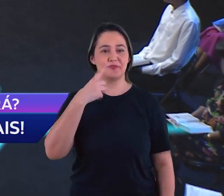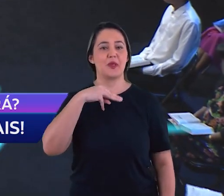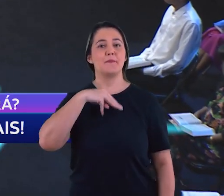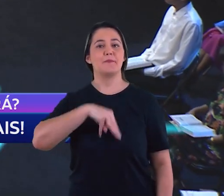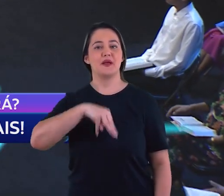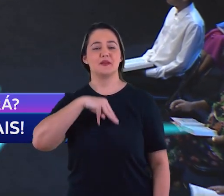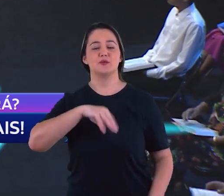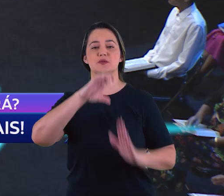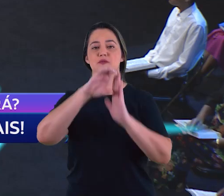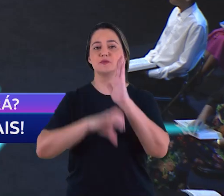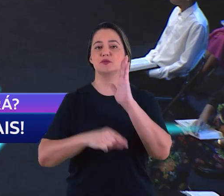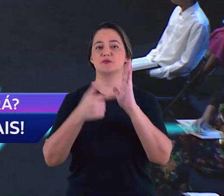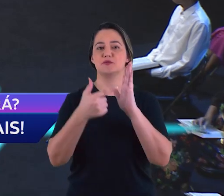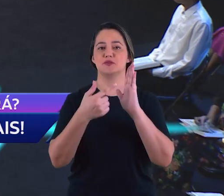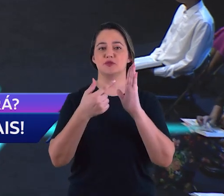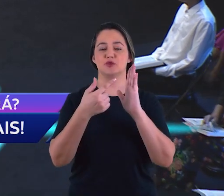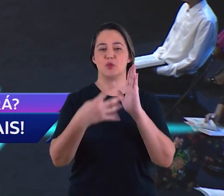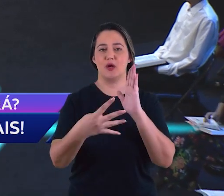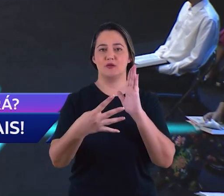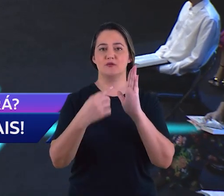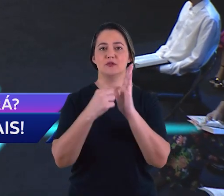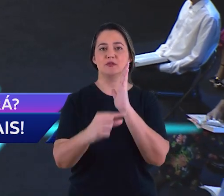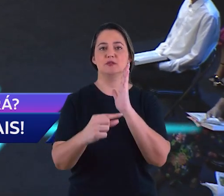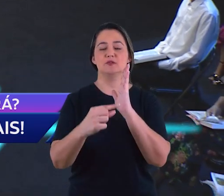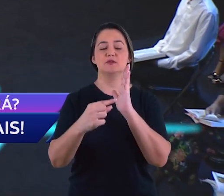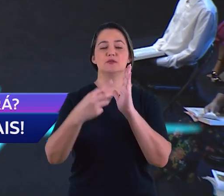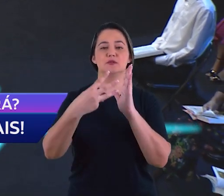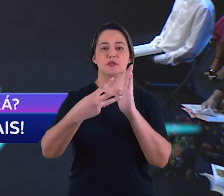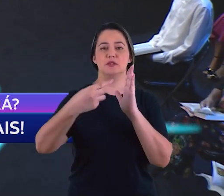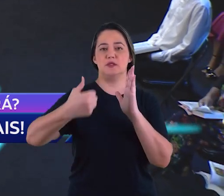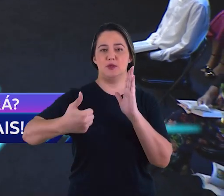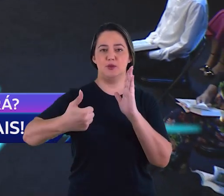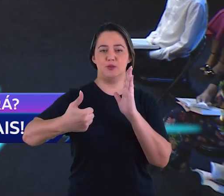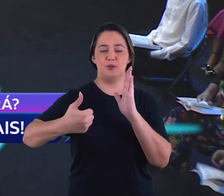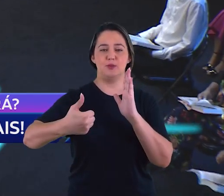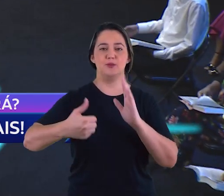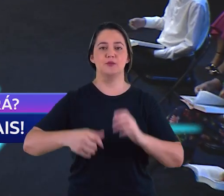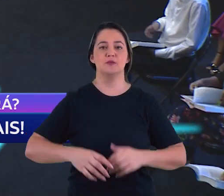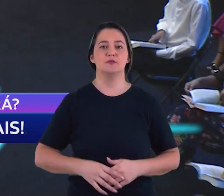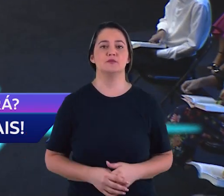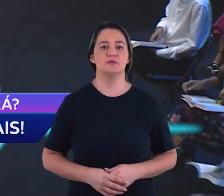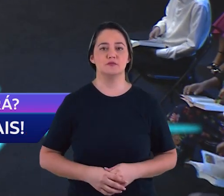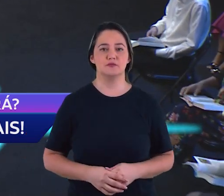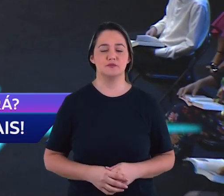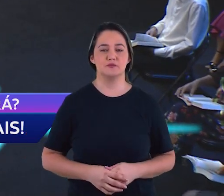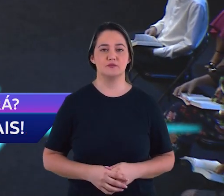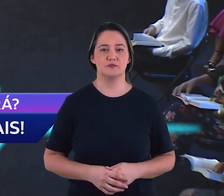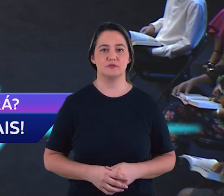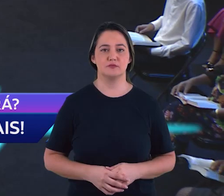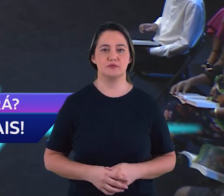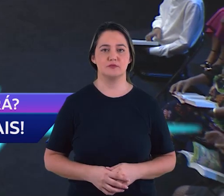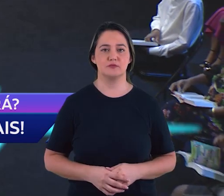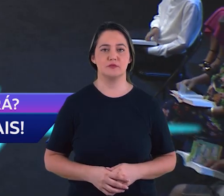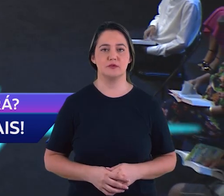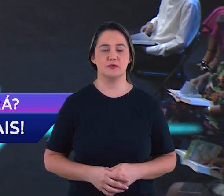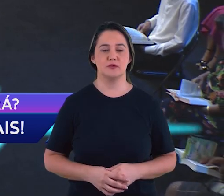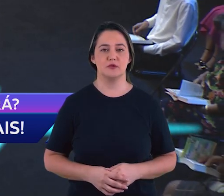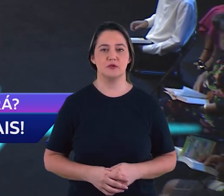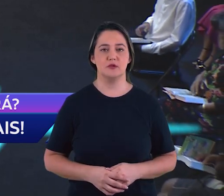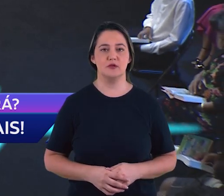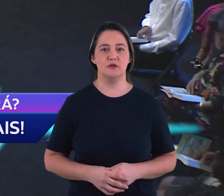Mateus, capítulo 24, versículo 31. Mateus, capítulo 24, versículo 31.